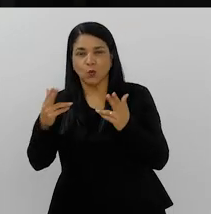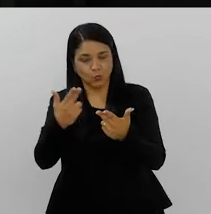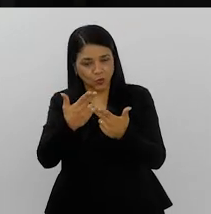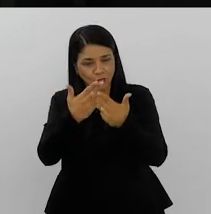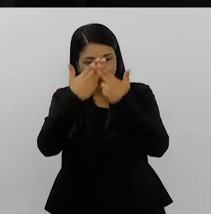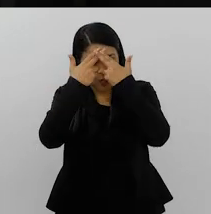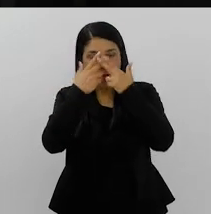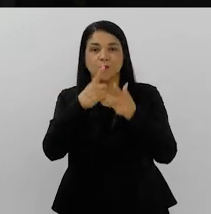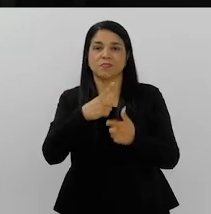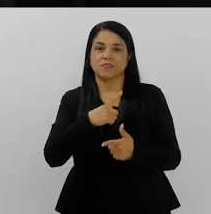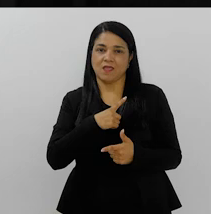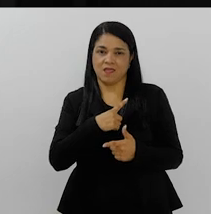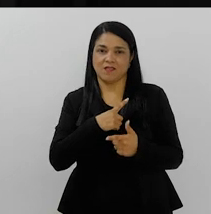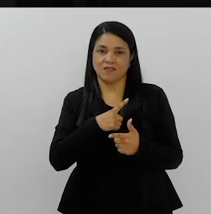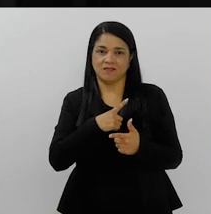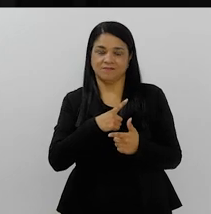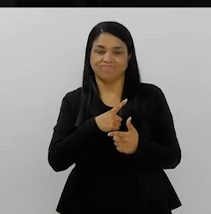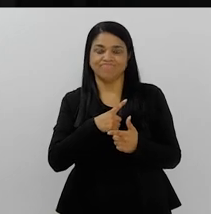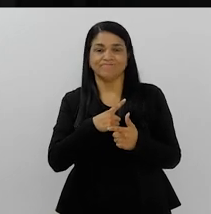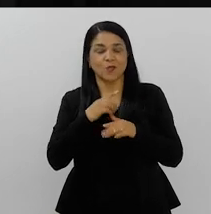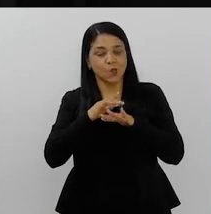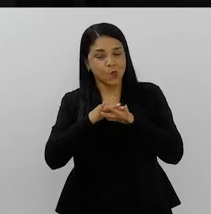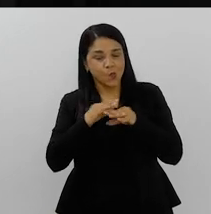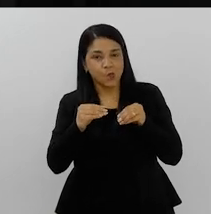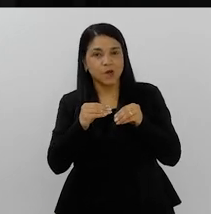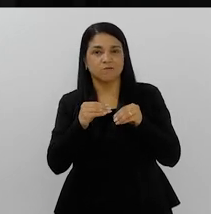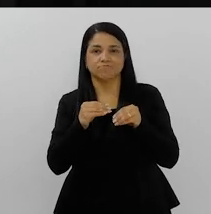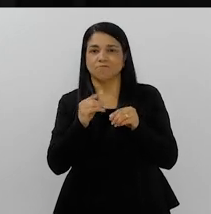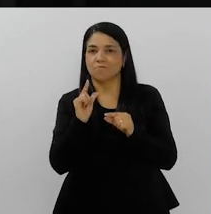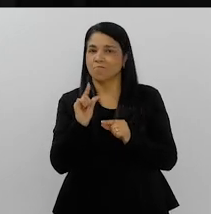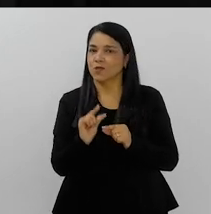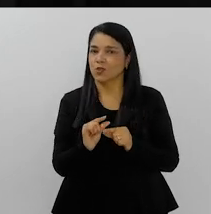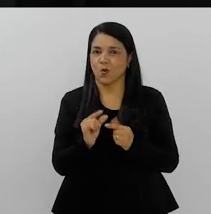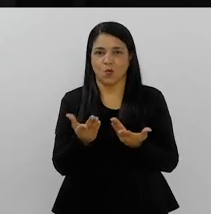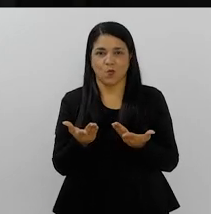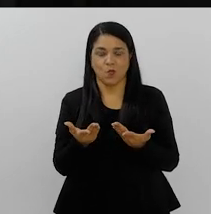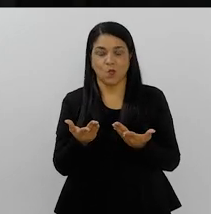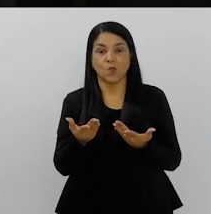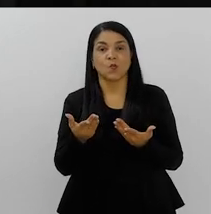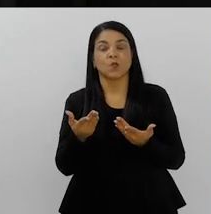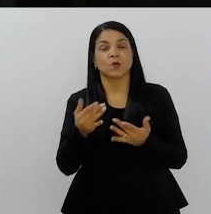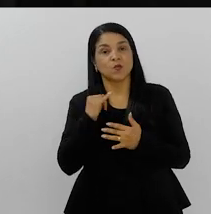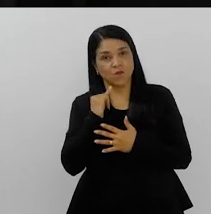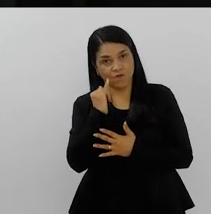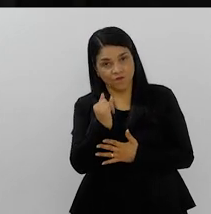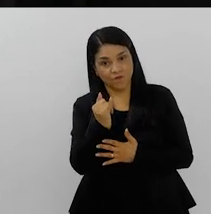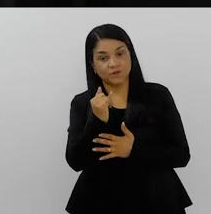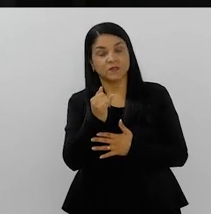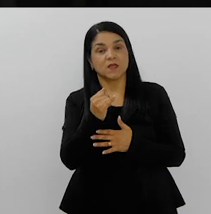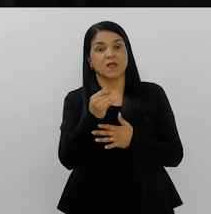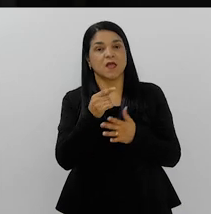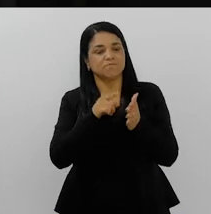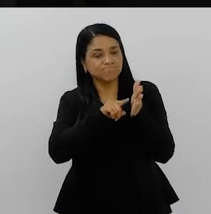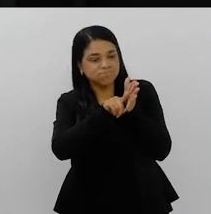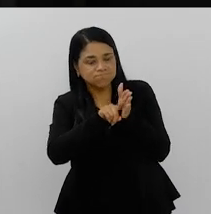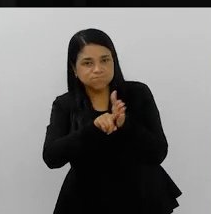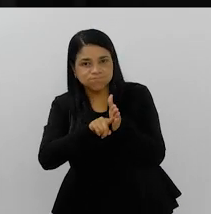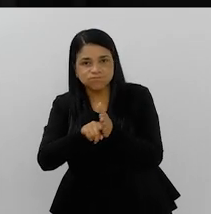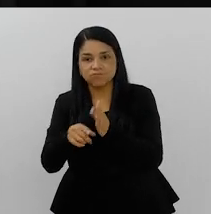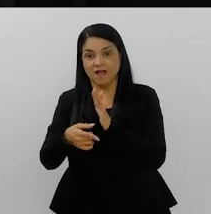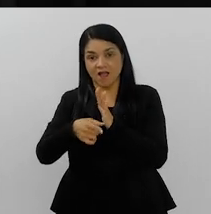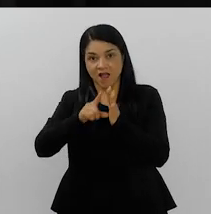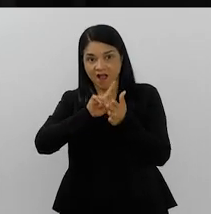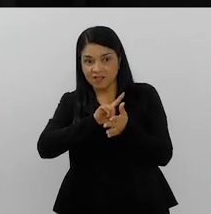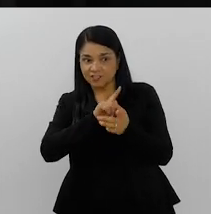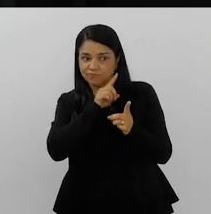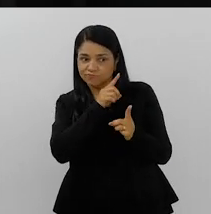traumáticos pra mulher e a chance dela ficar curada menor dito isso então a prevenção né a